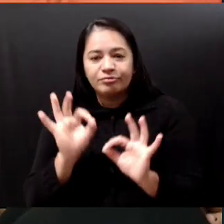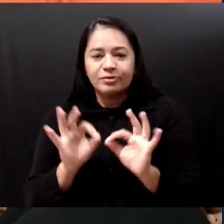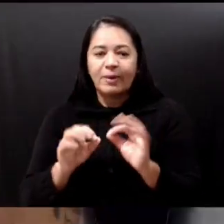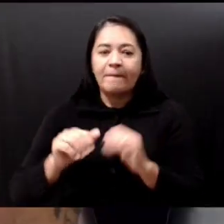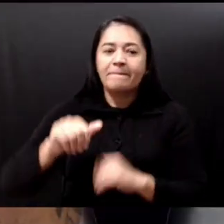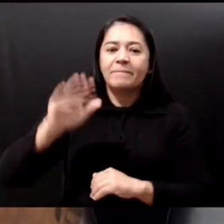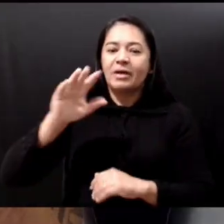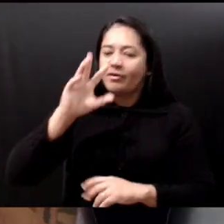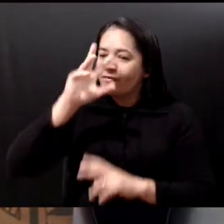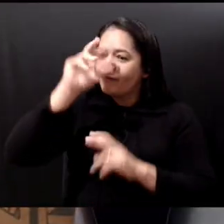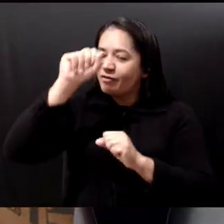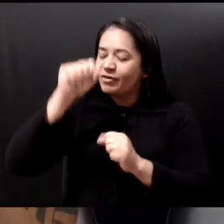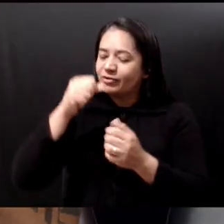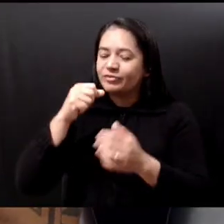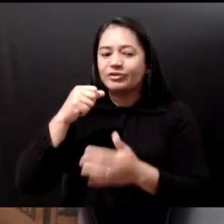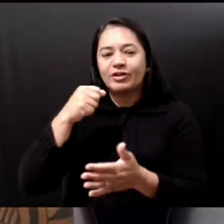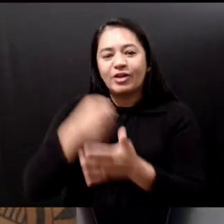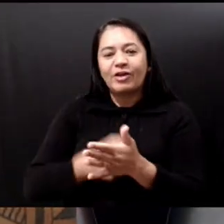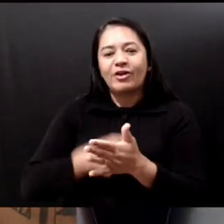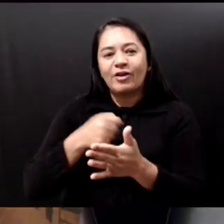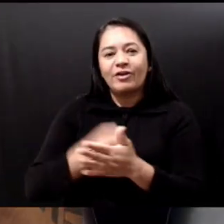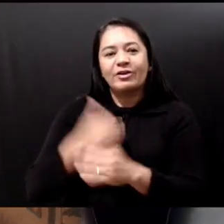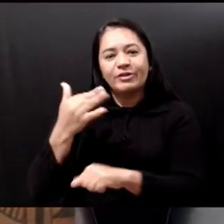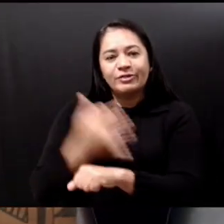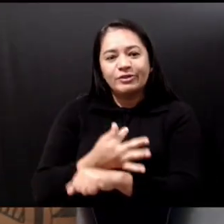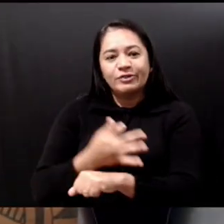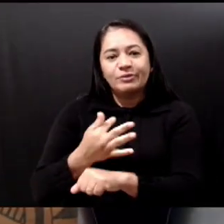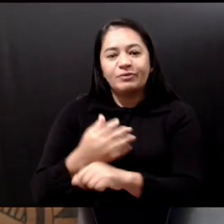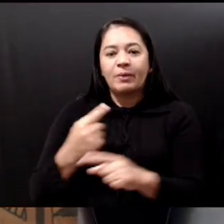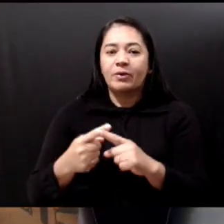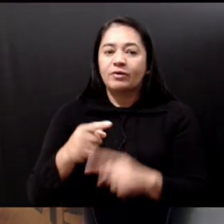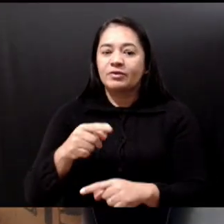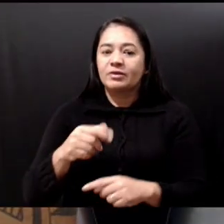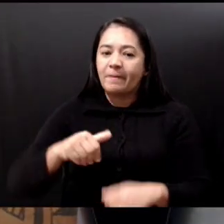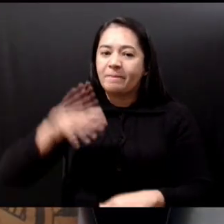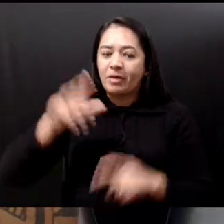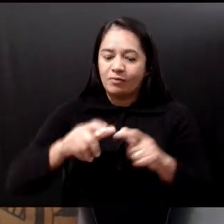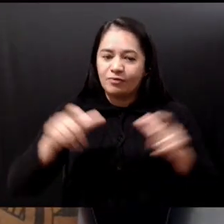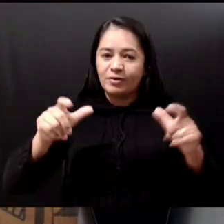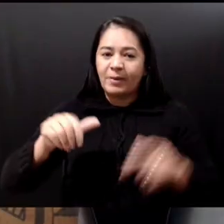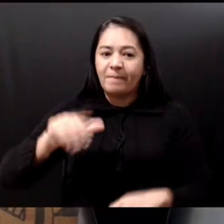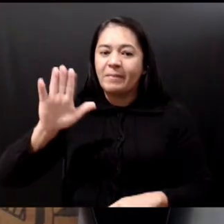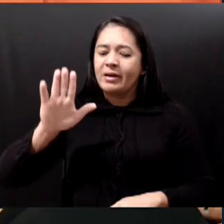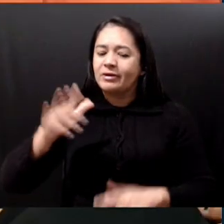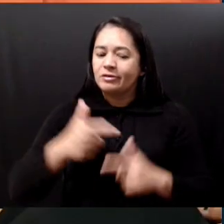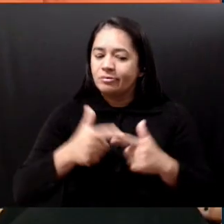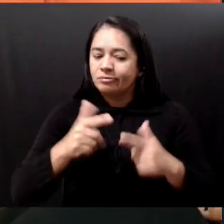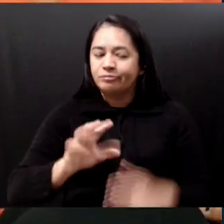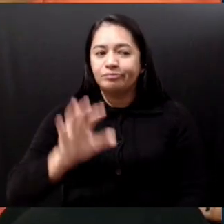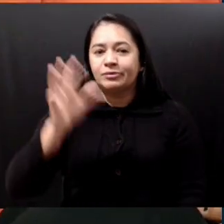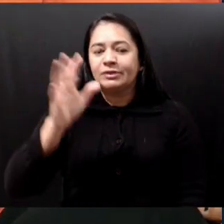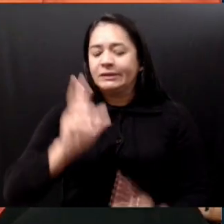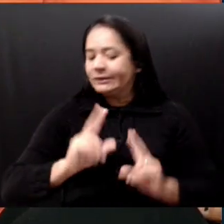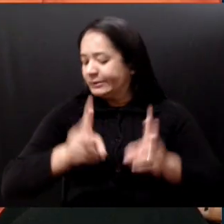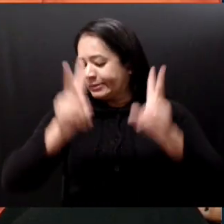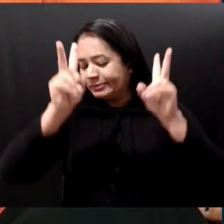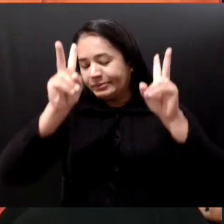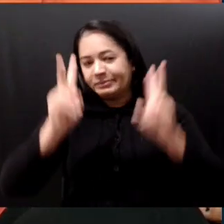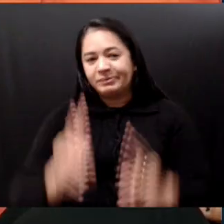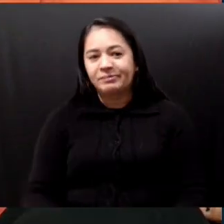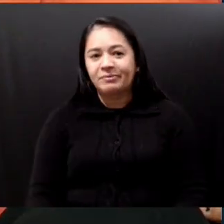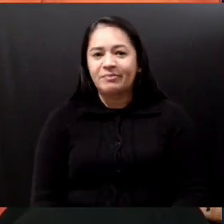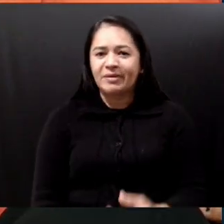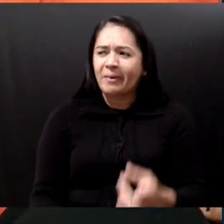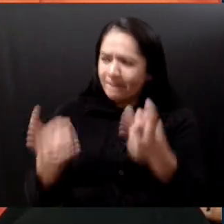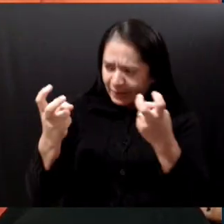mais porrada, porque a verdade é, quanto maior você cresce, maiores são os problemas, sempre. Olha aí, tá vendo? Incentivando você aí do